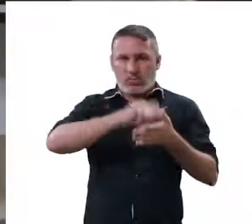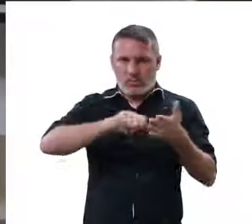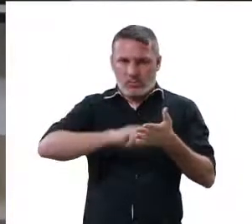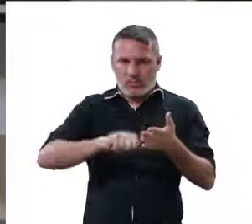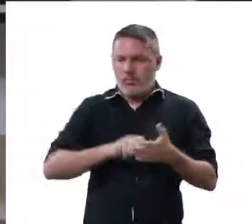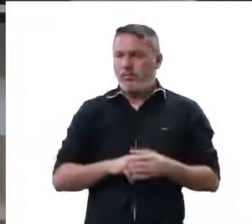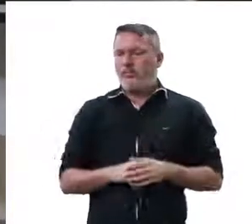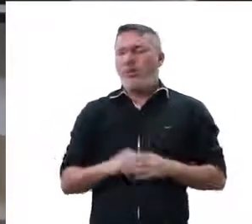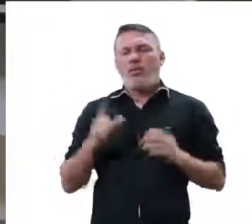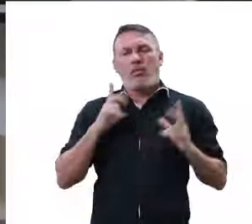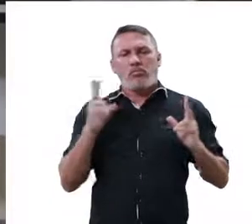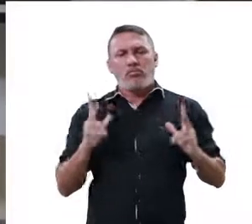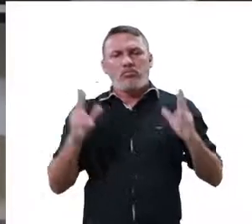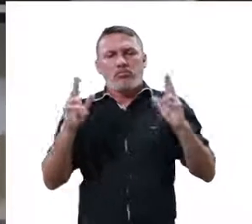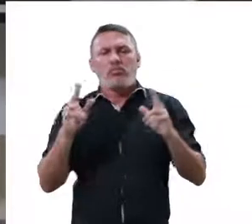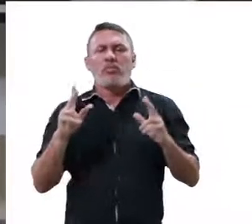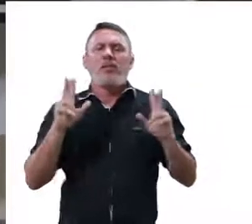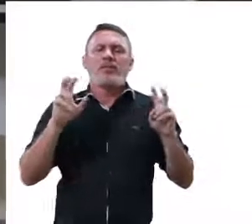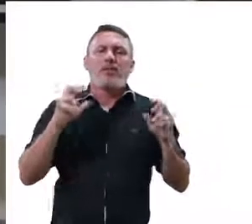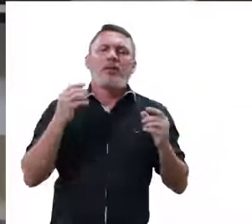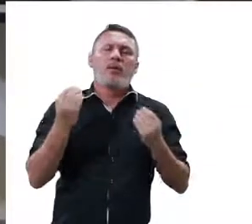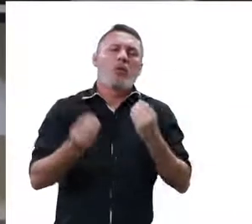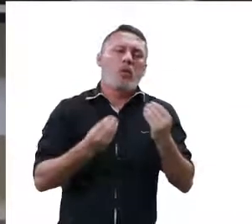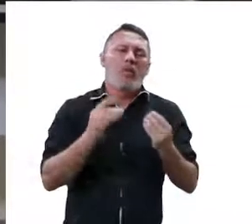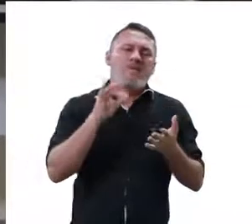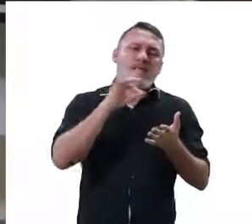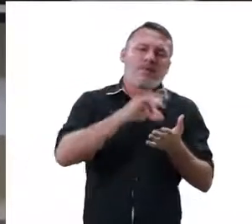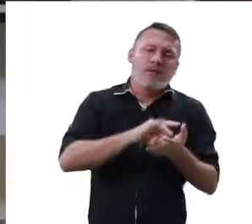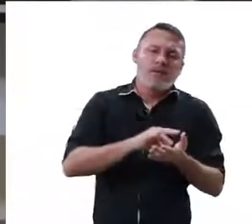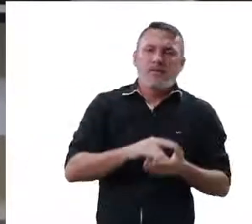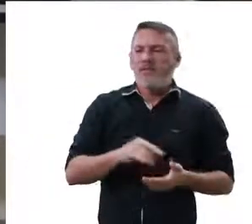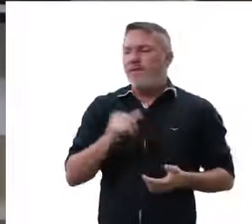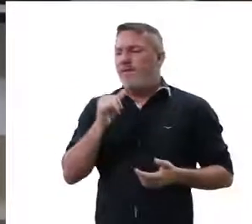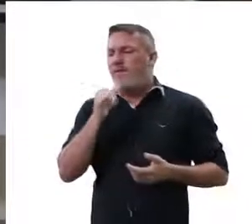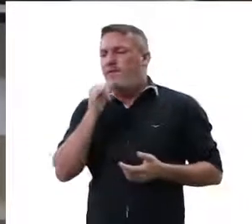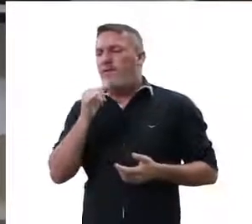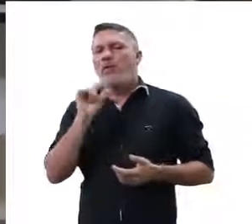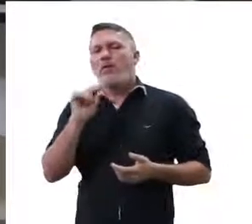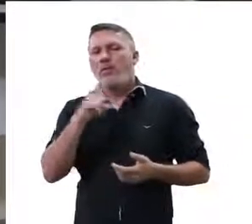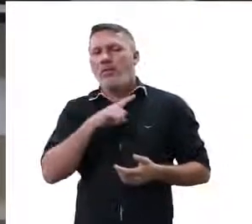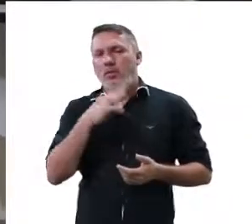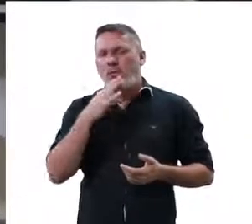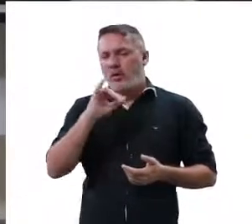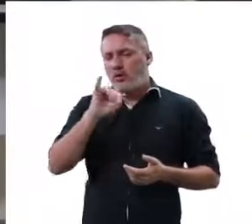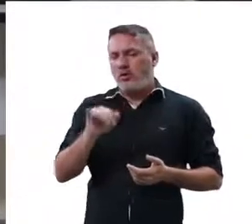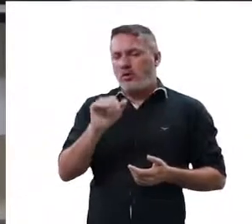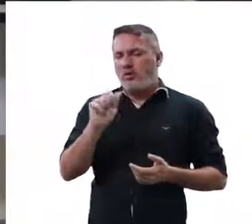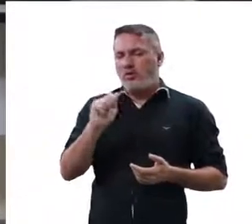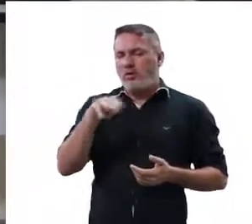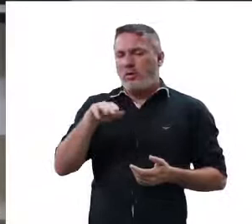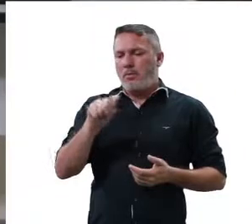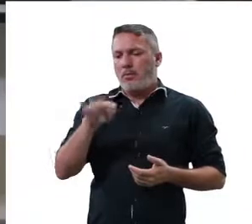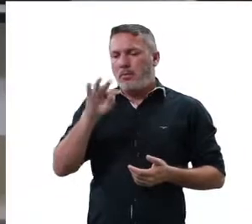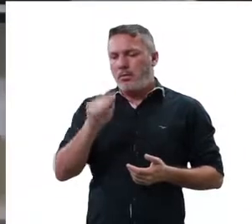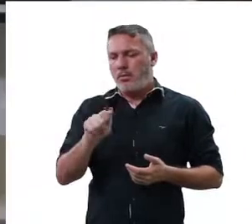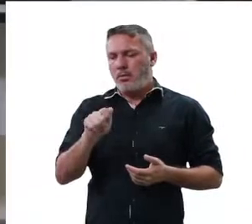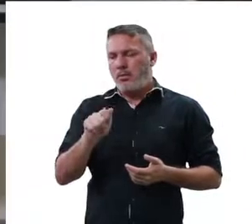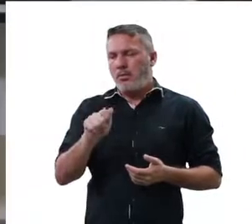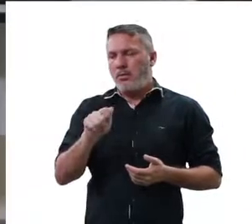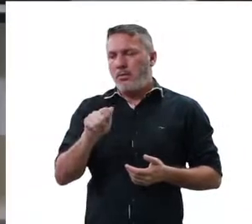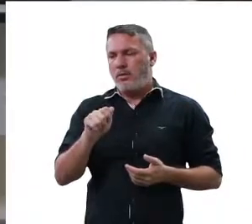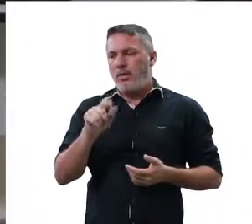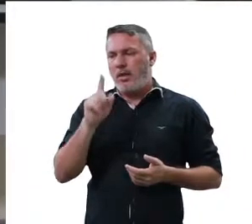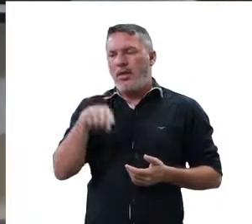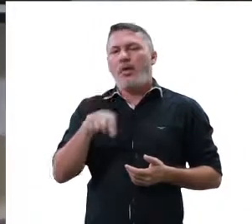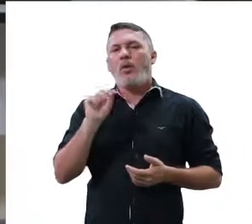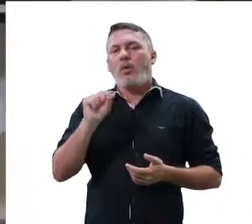Índio Vago, né, aí traz uma realidade, aí fala aqui, ó, cada jamanta, para quem não sabe, para quem é muito